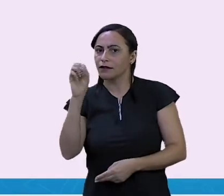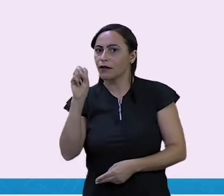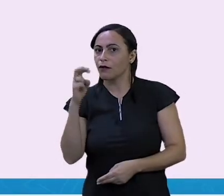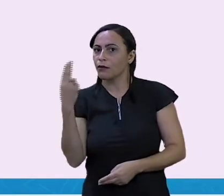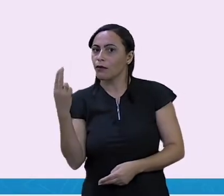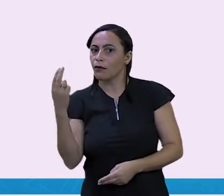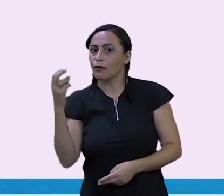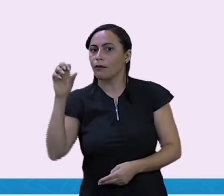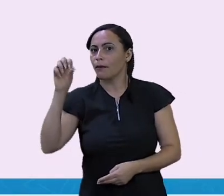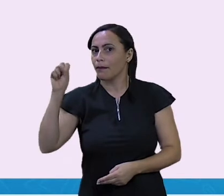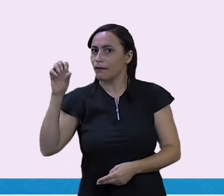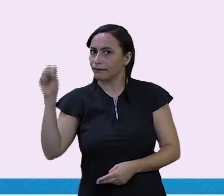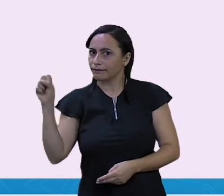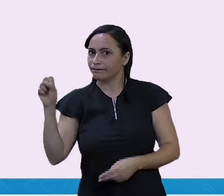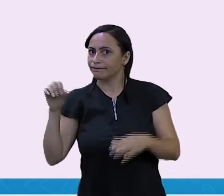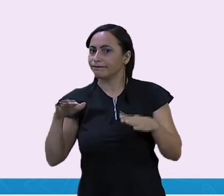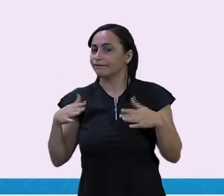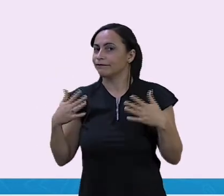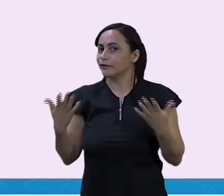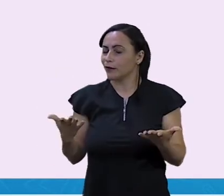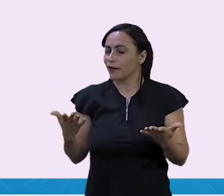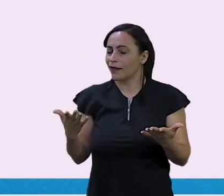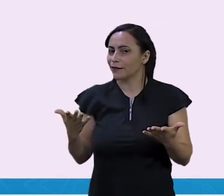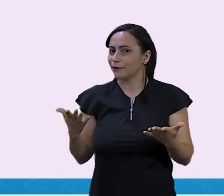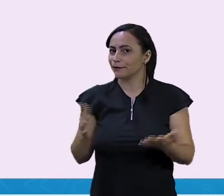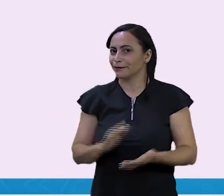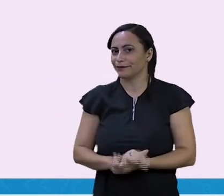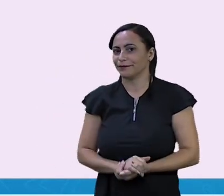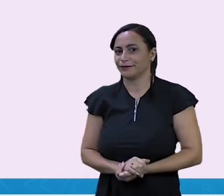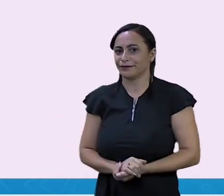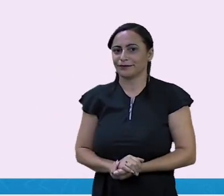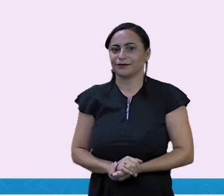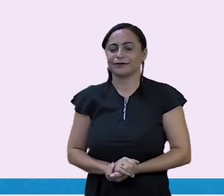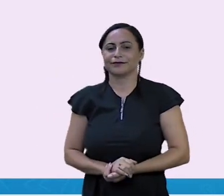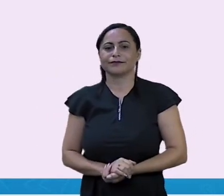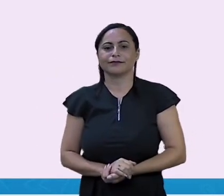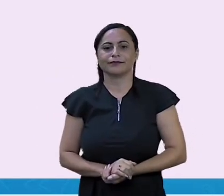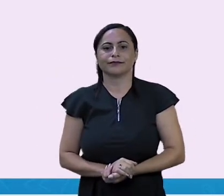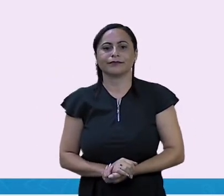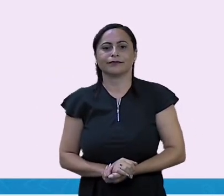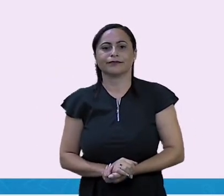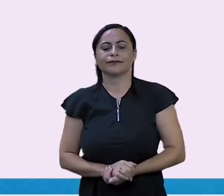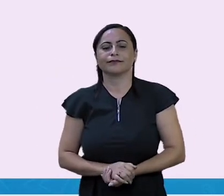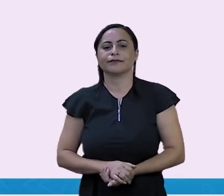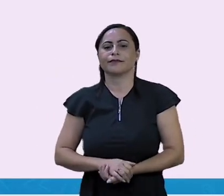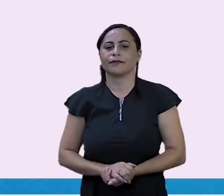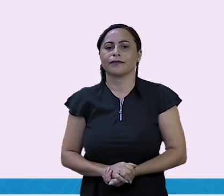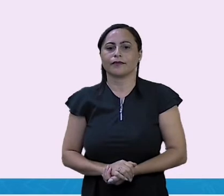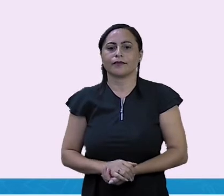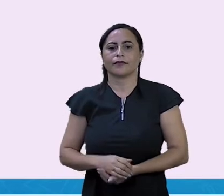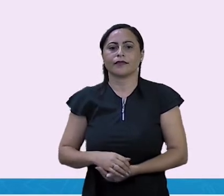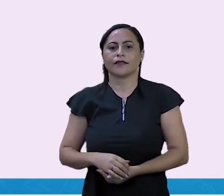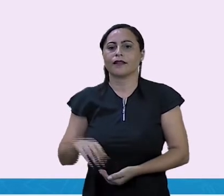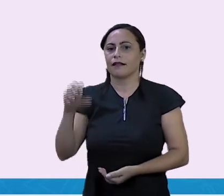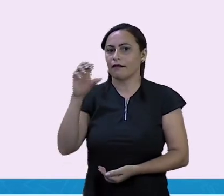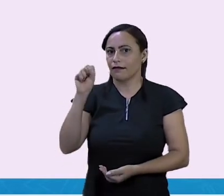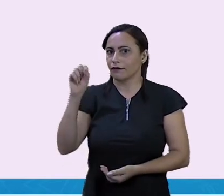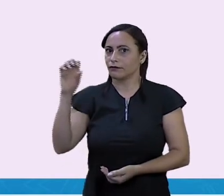assentos com 2 S's? O que nós acabamos de ver? Assentos com 2